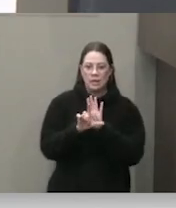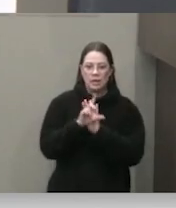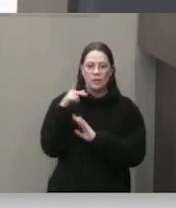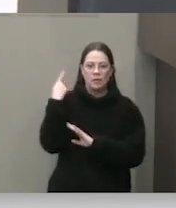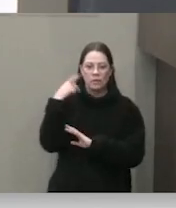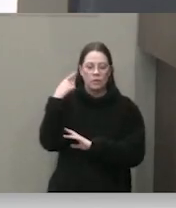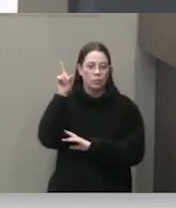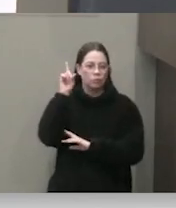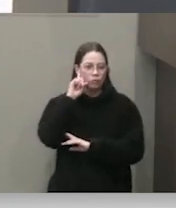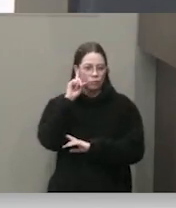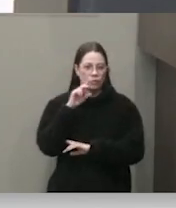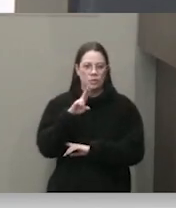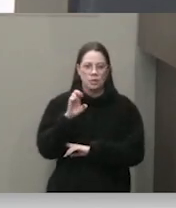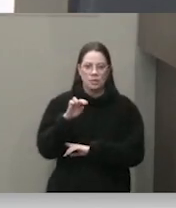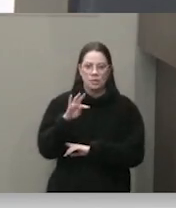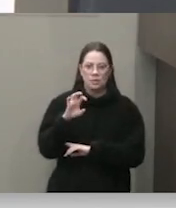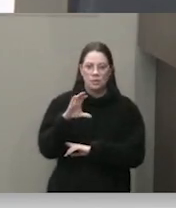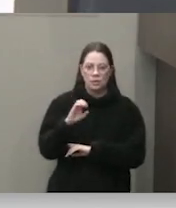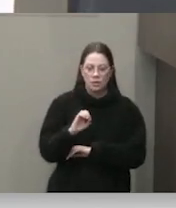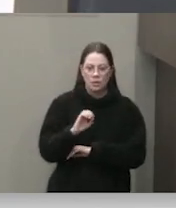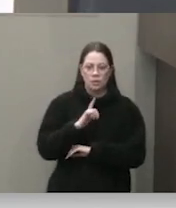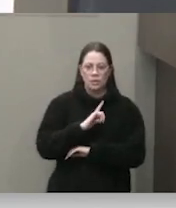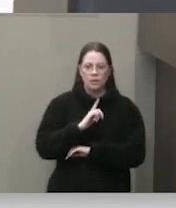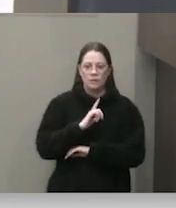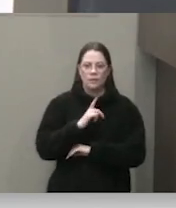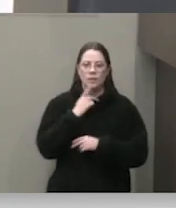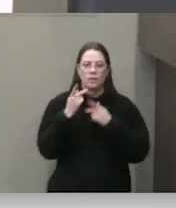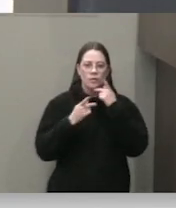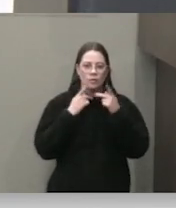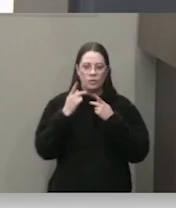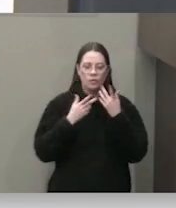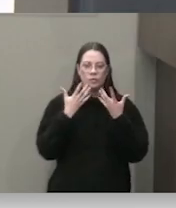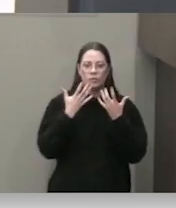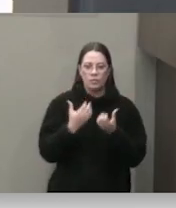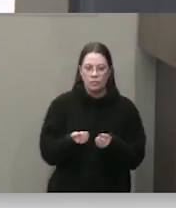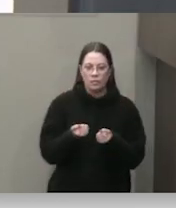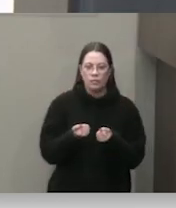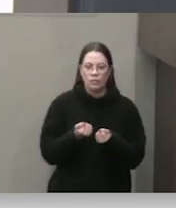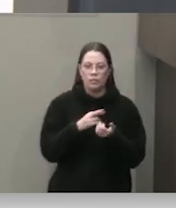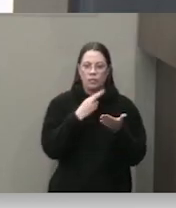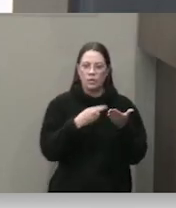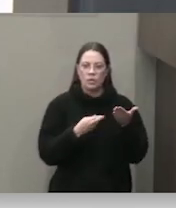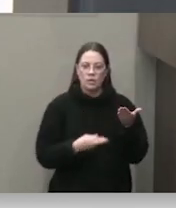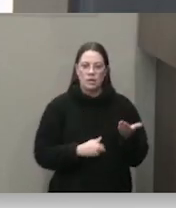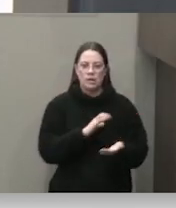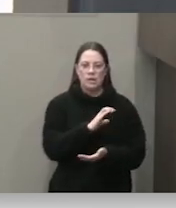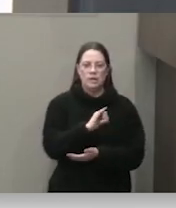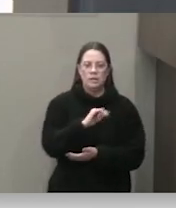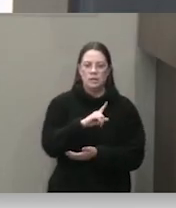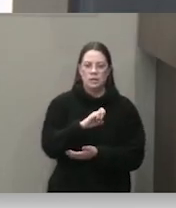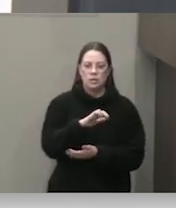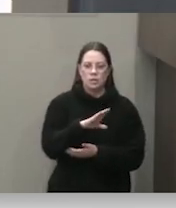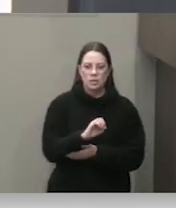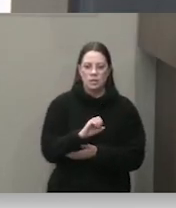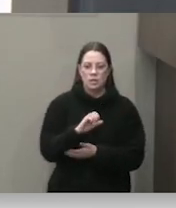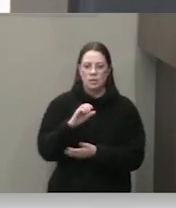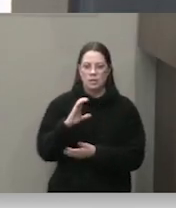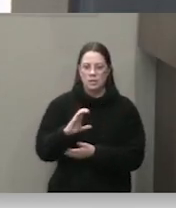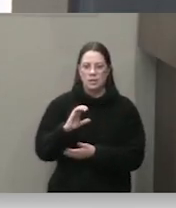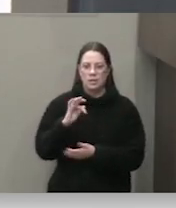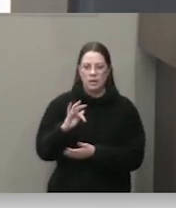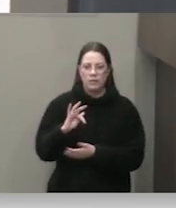Nascimento, Renato Tchequer e Cícero Martins emitem parecer pelo acatamento do veto parcial. Relator, vereador Cícero Ramon Martins.